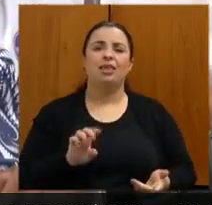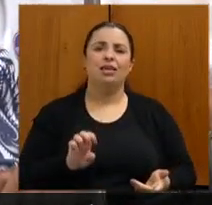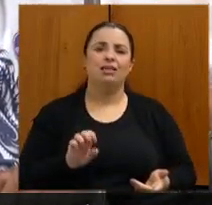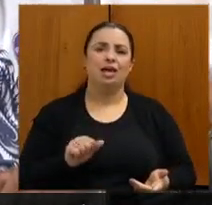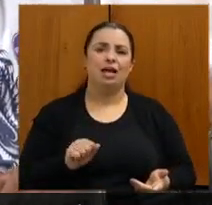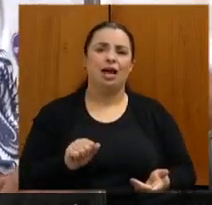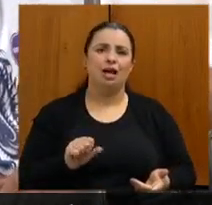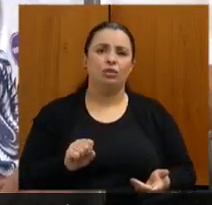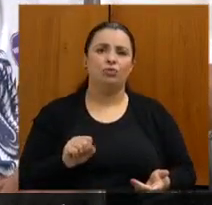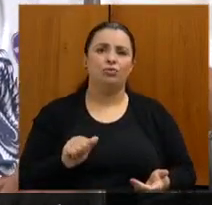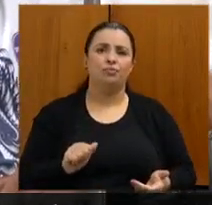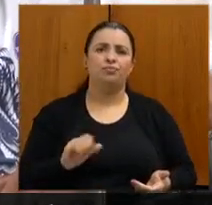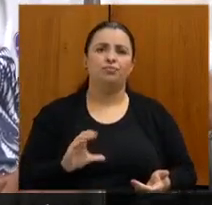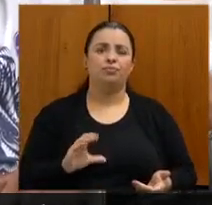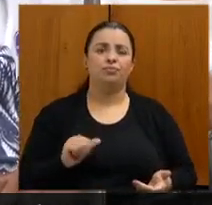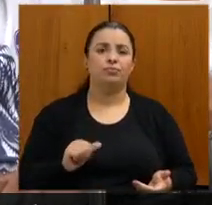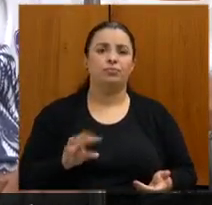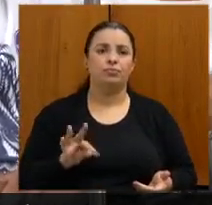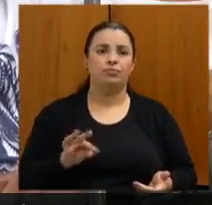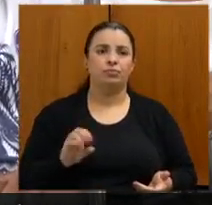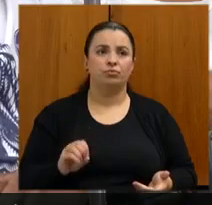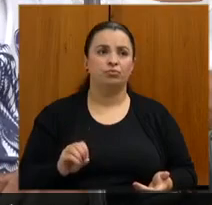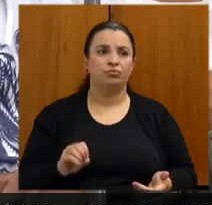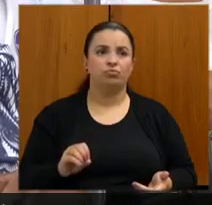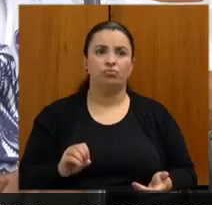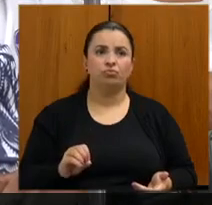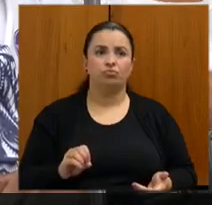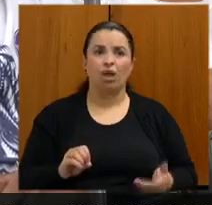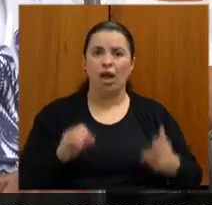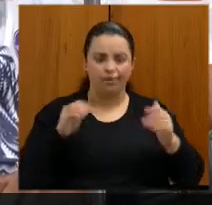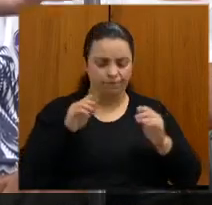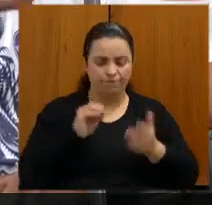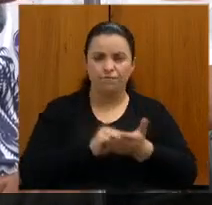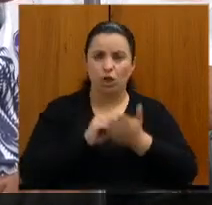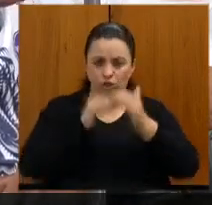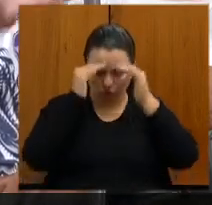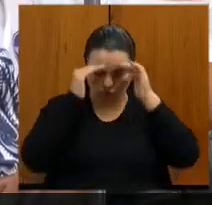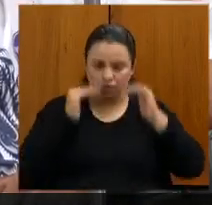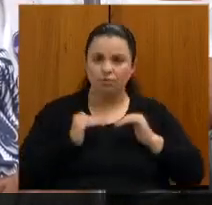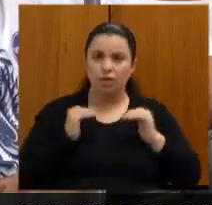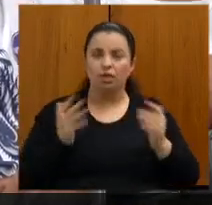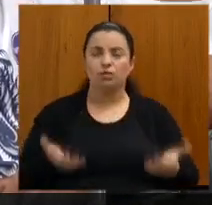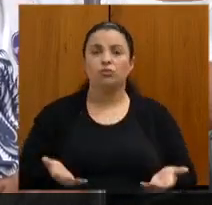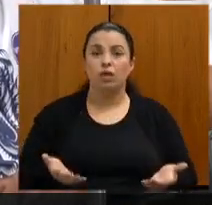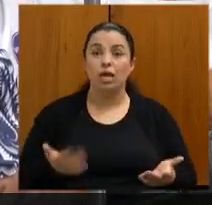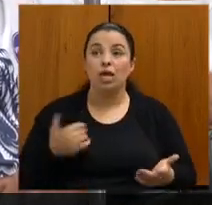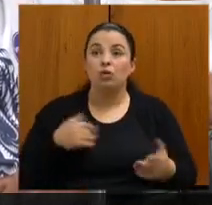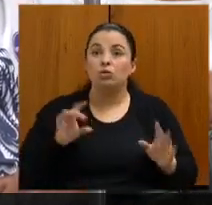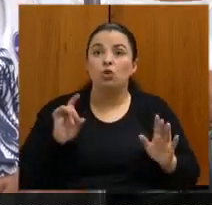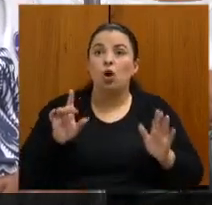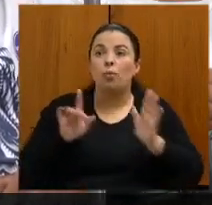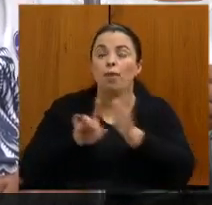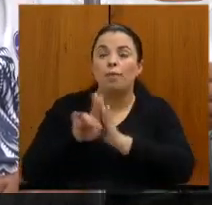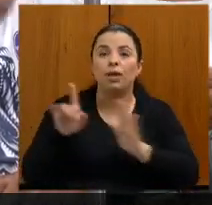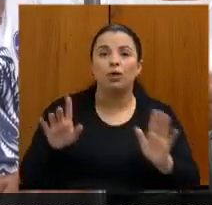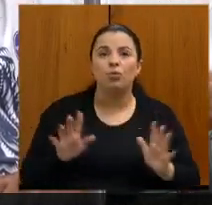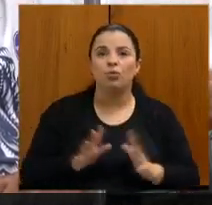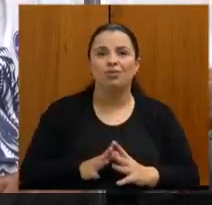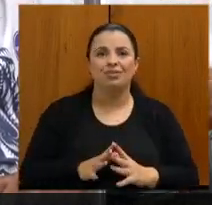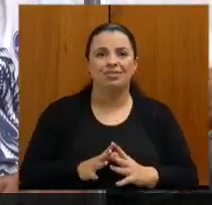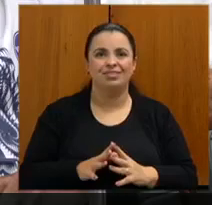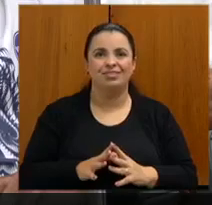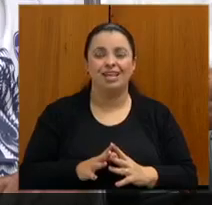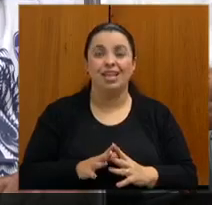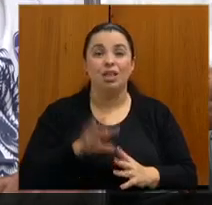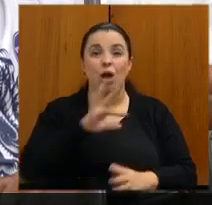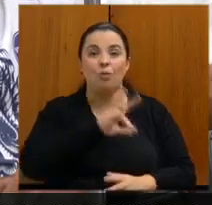era a primeira luta de ocupação que eu fazia na vida bom então assim a polícia